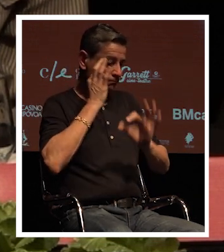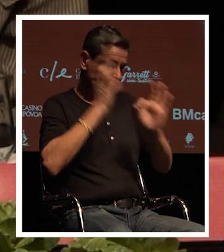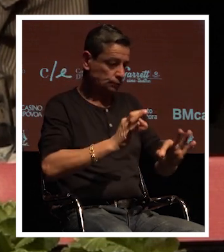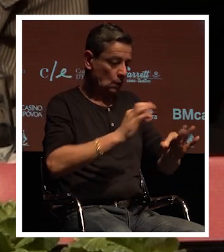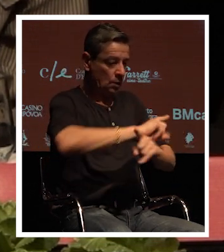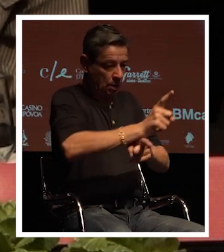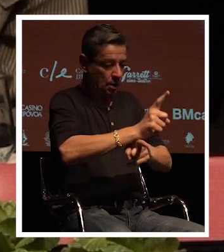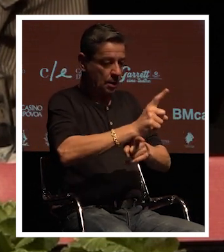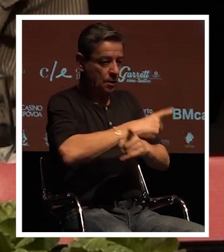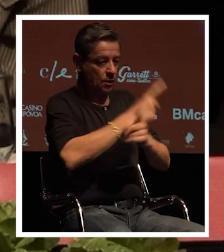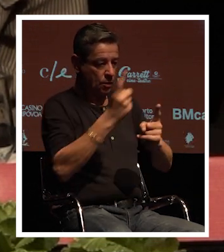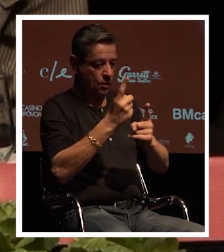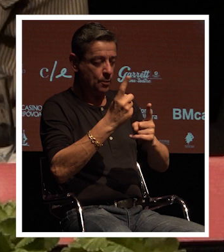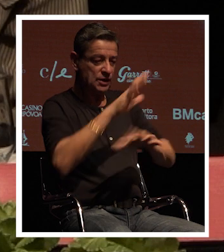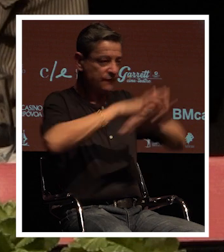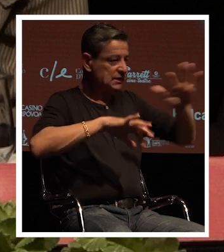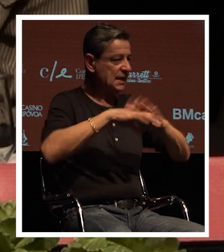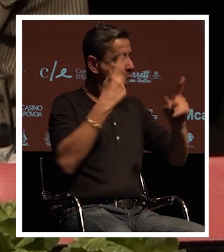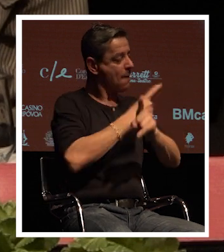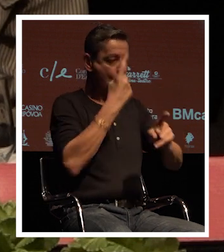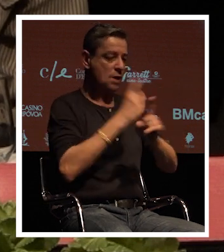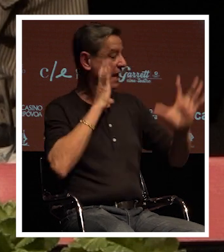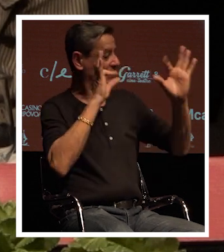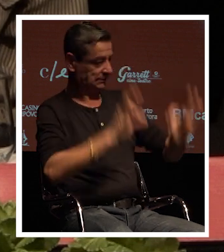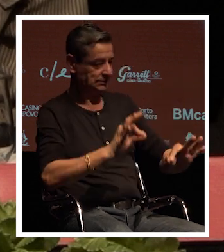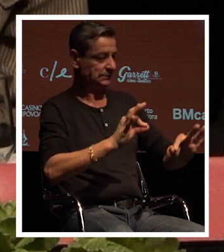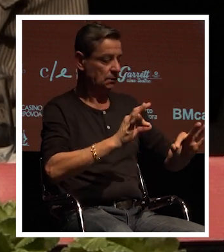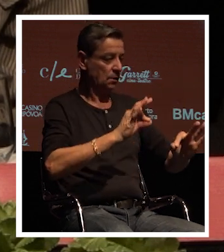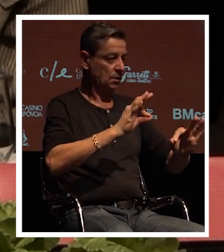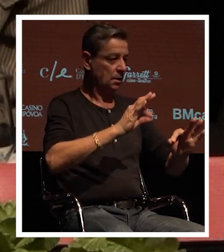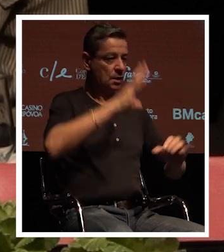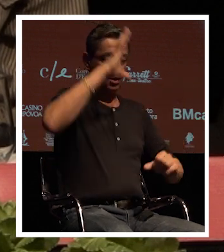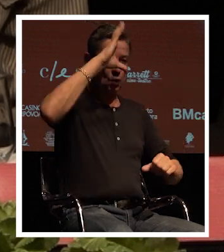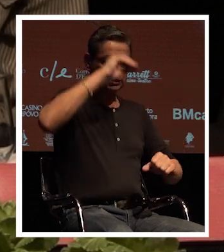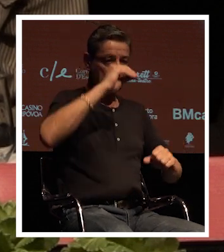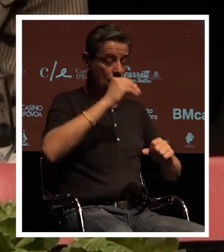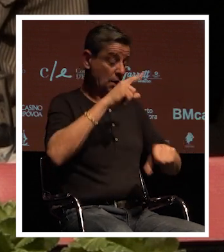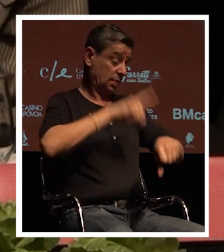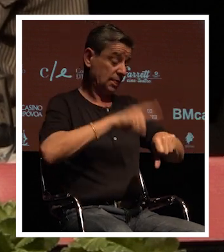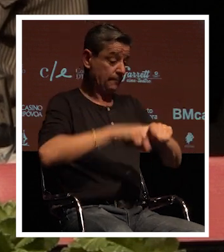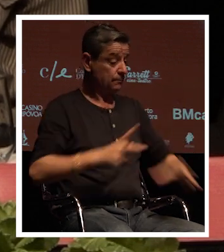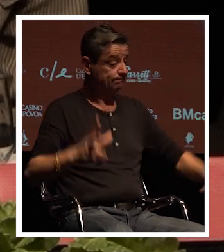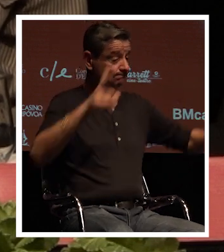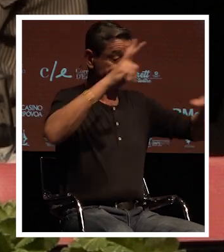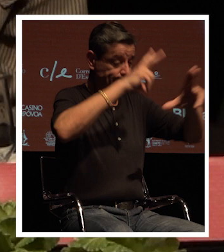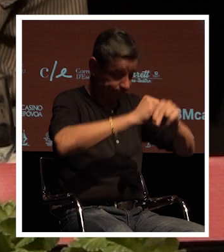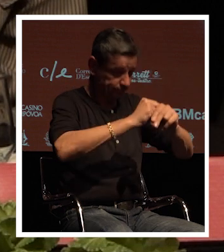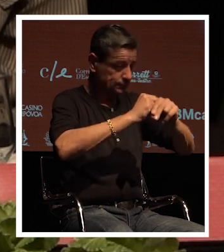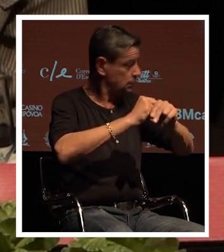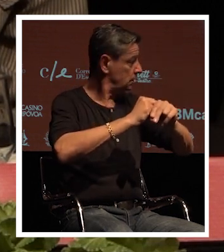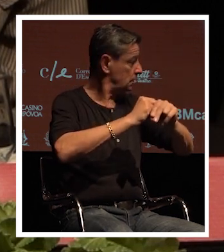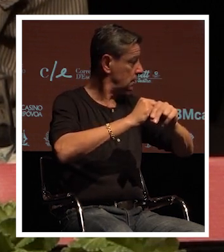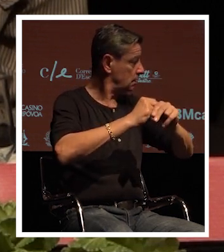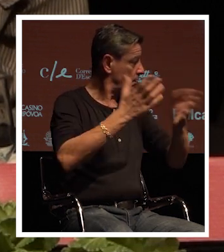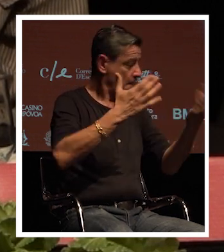há um ato de descer e fazer alguma coisa com isso não é não sei se nos tempos modernos será um hip e um Pop não sei mas há um ato